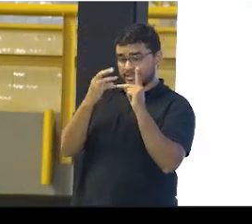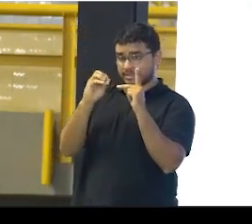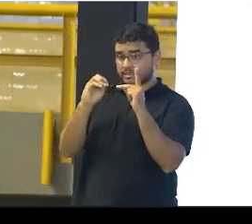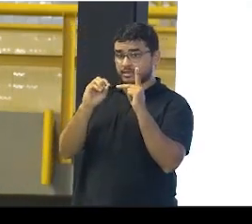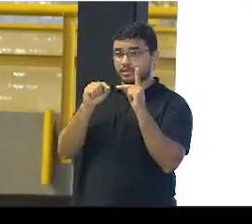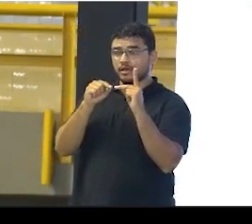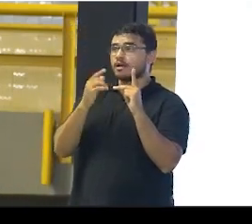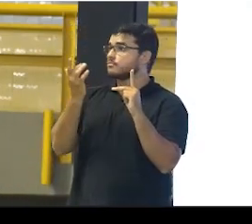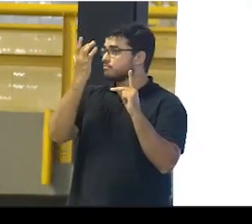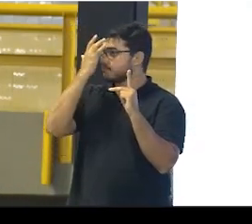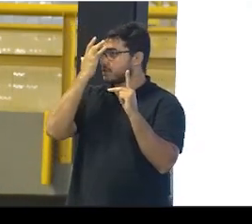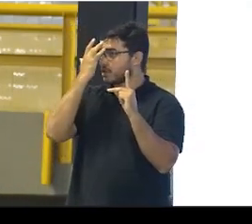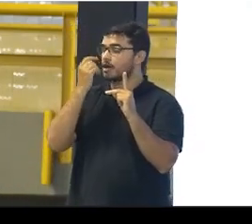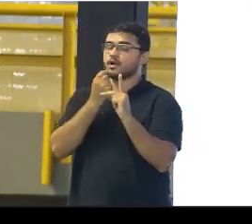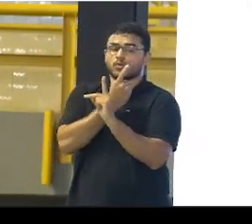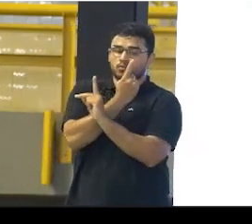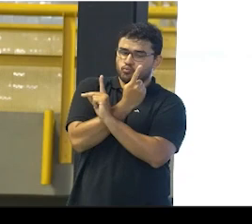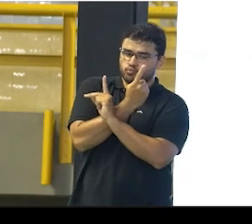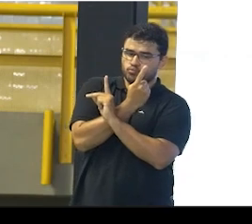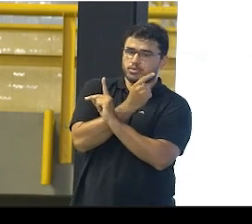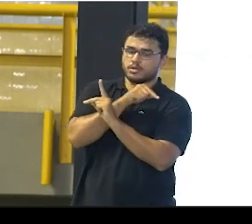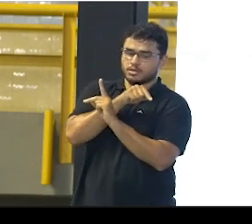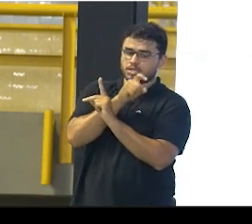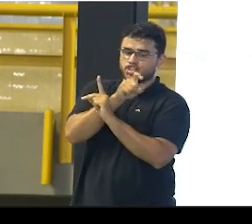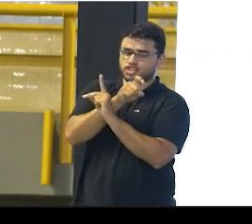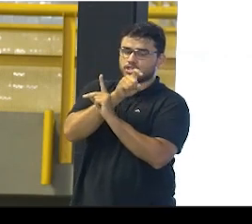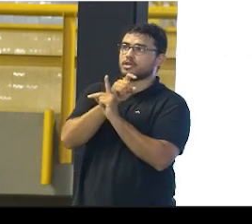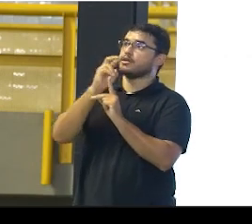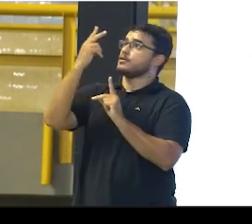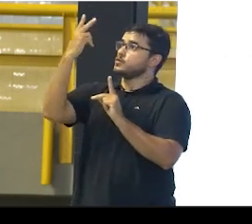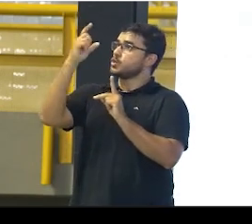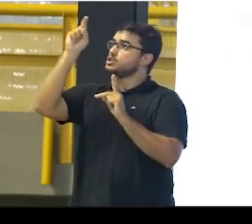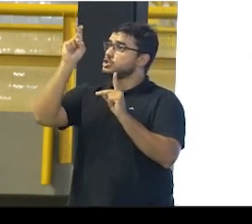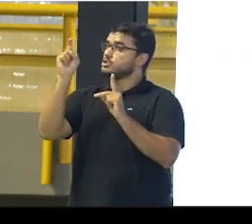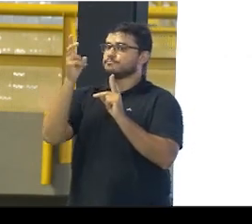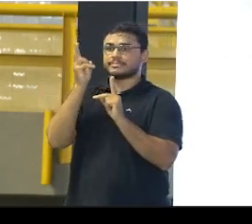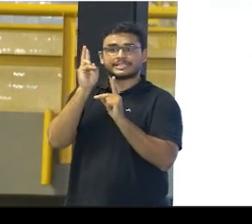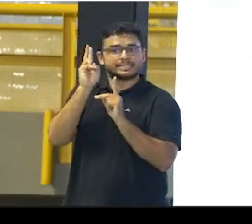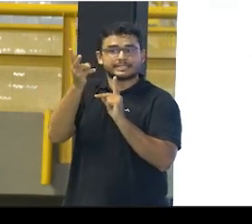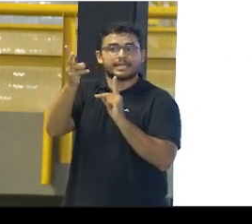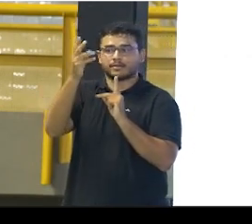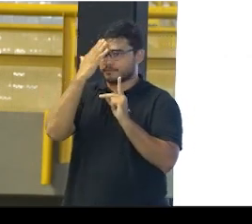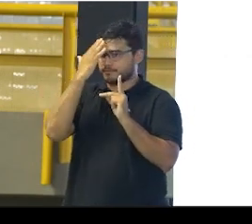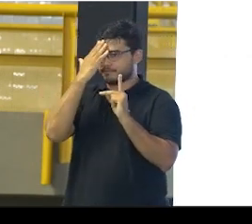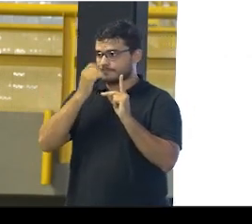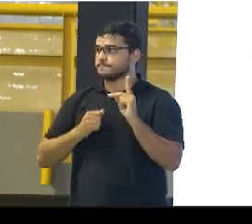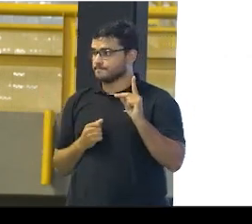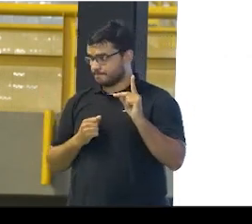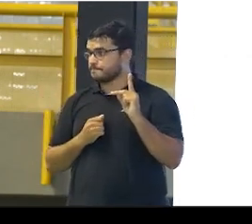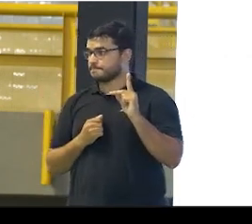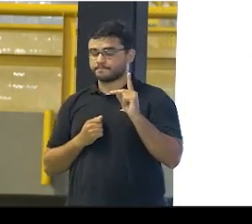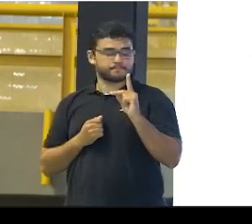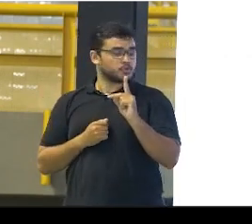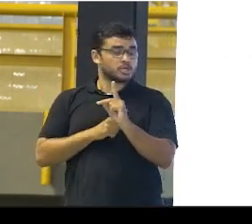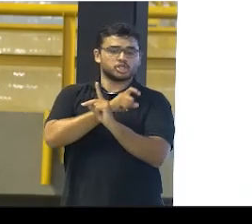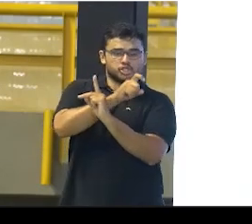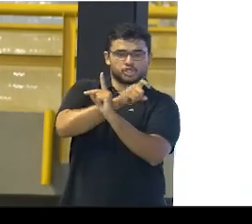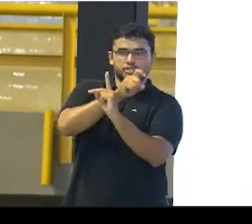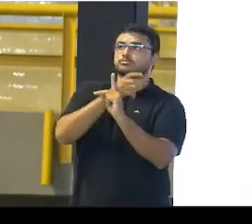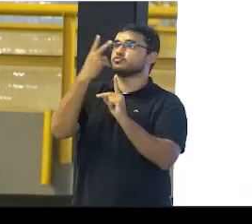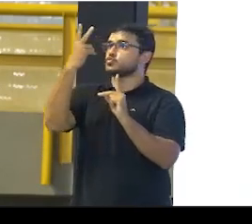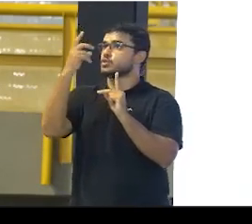Agora ele pergunta, por fim, qual é a área desse trapézio? A área do trapézio, lembra que